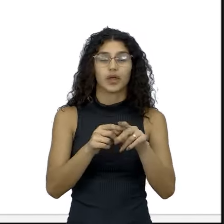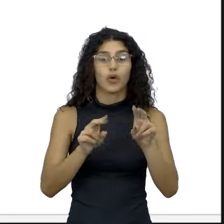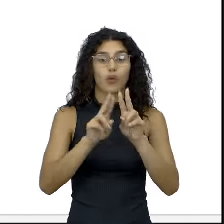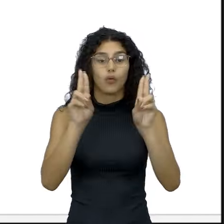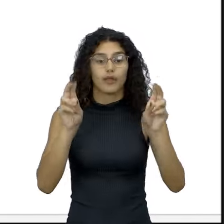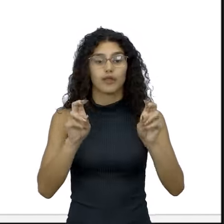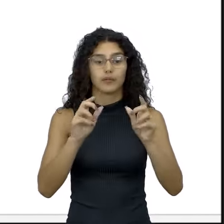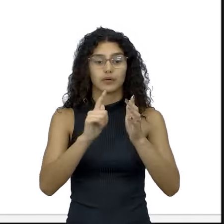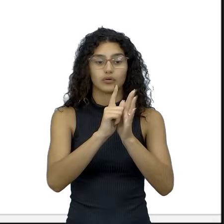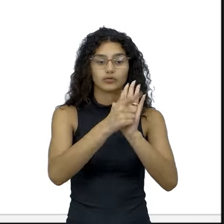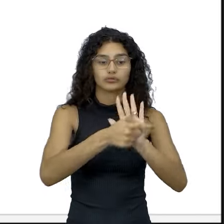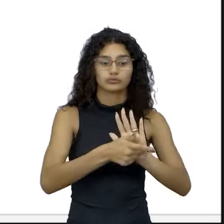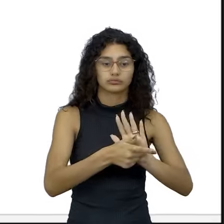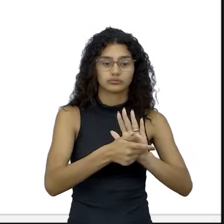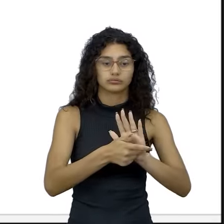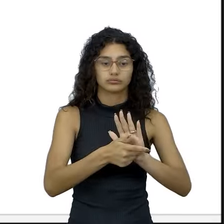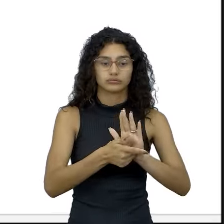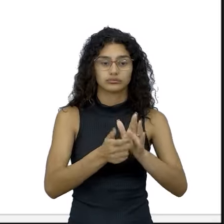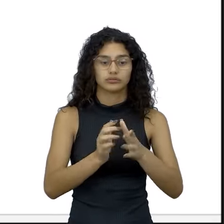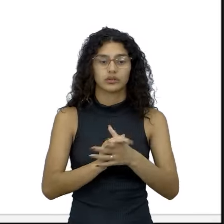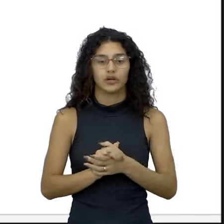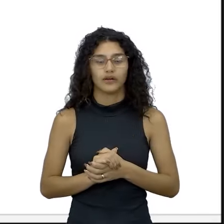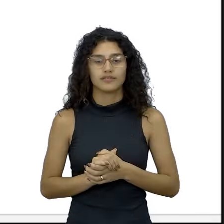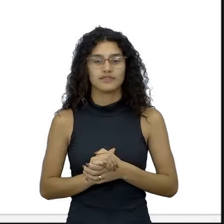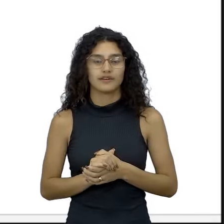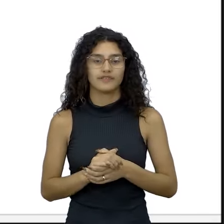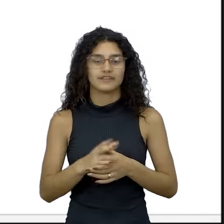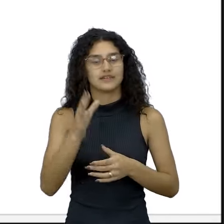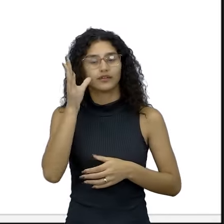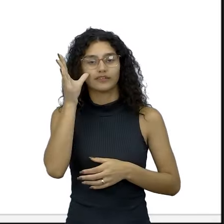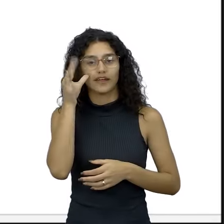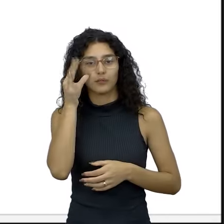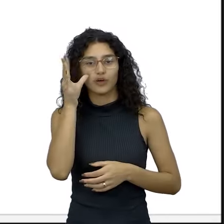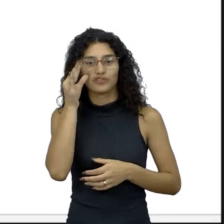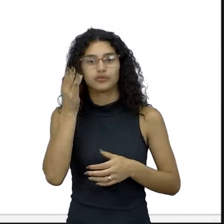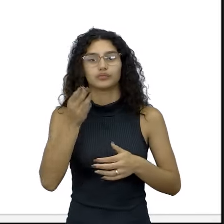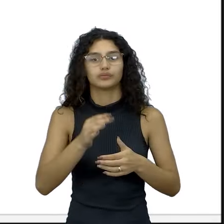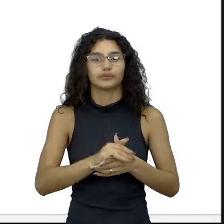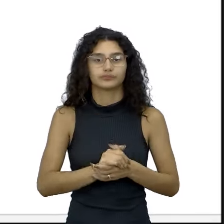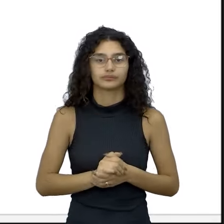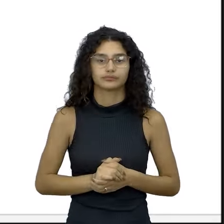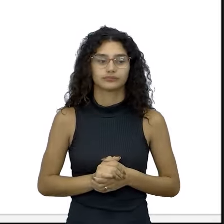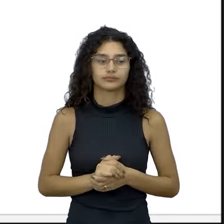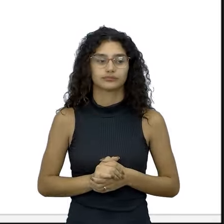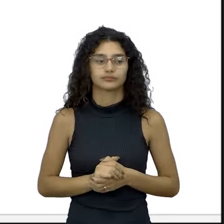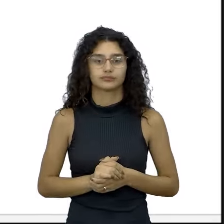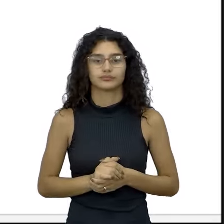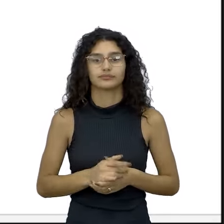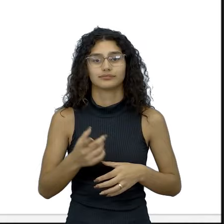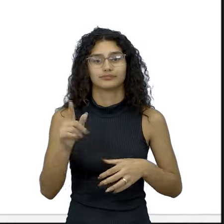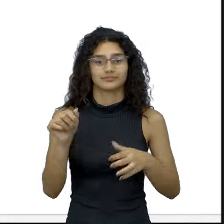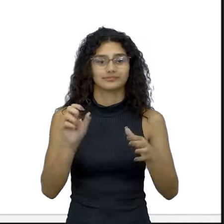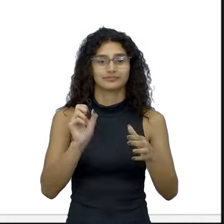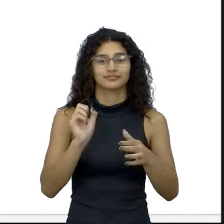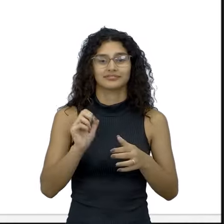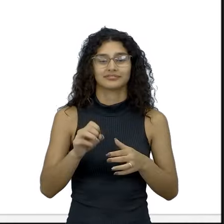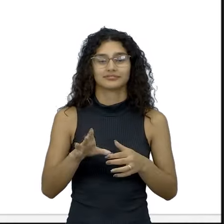do gênero, ou seja, o que pode ser dito em um verbete de curiosidade. O item F,